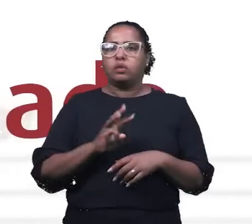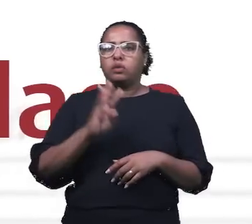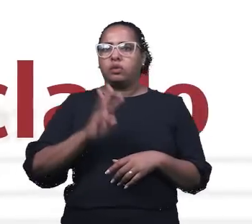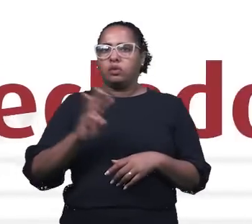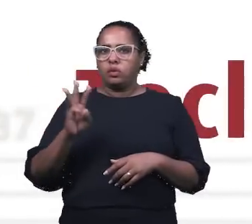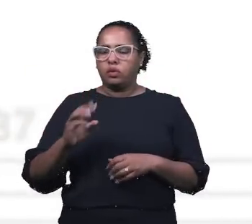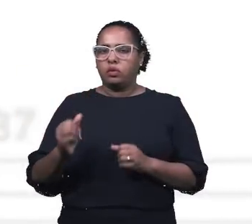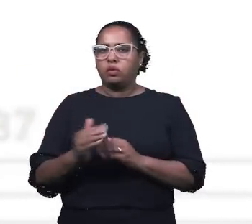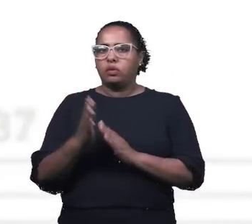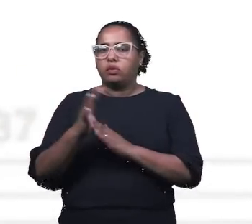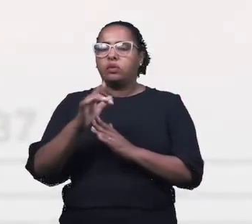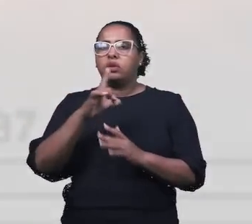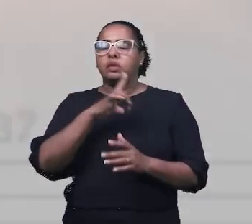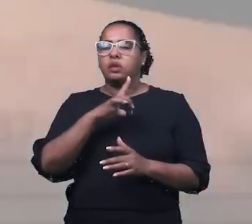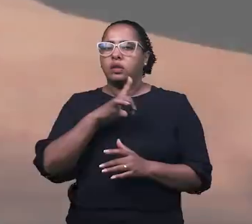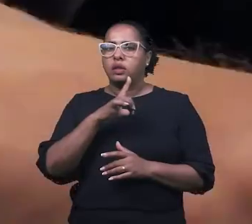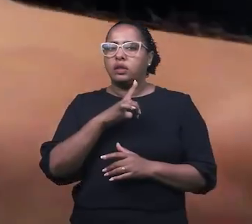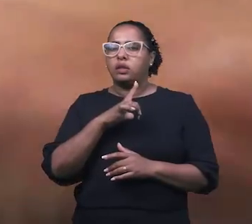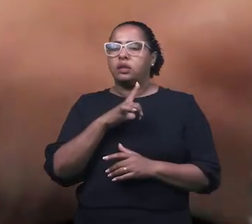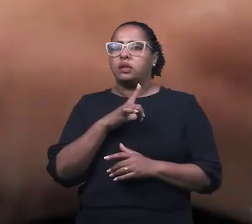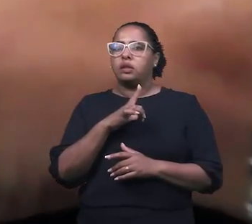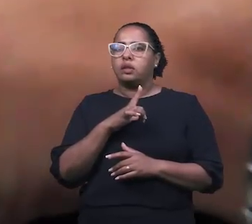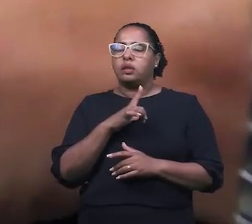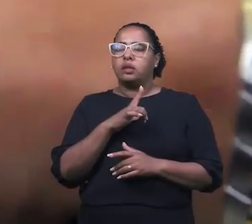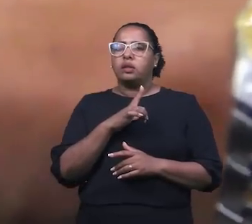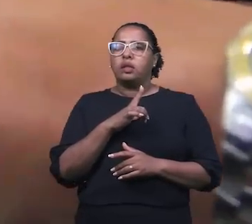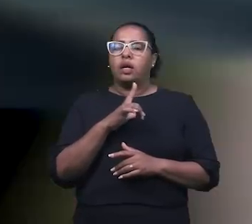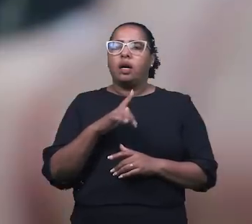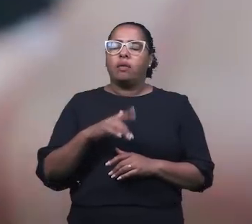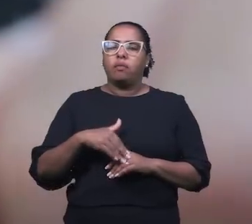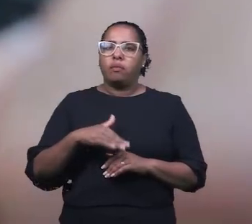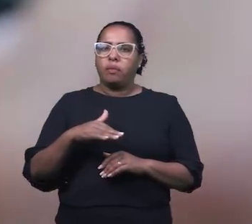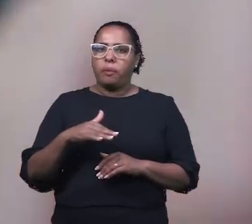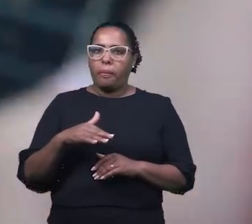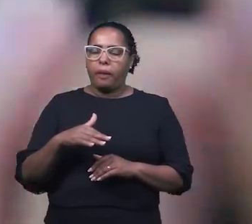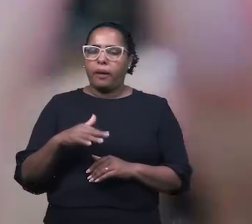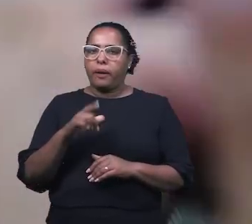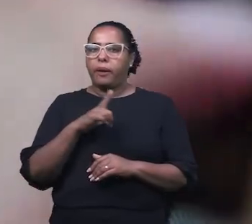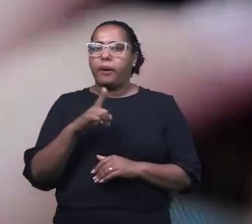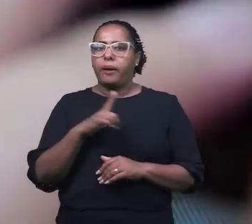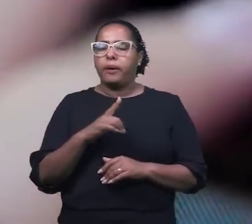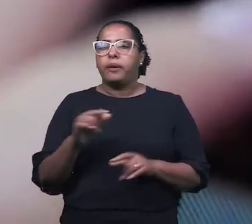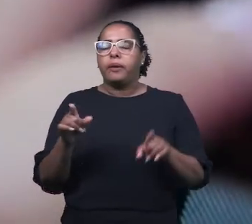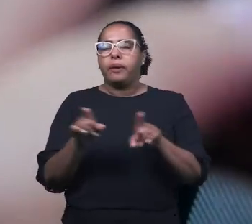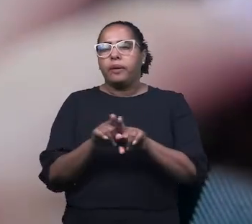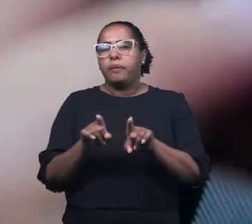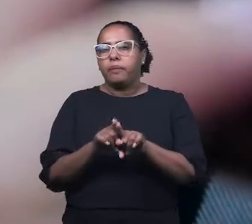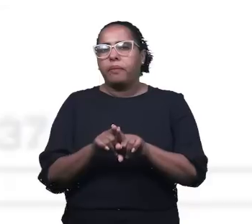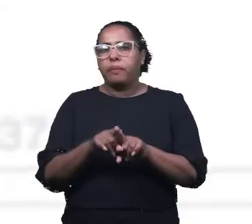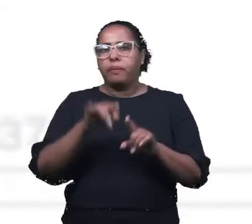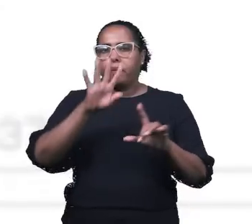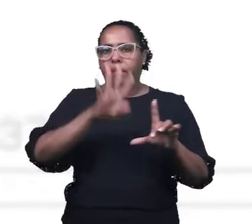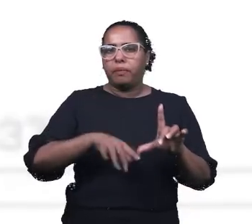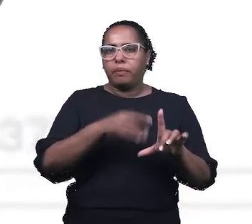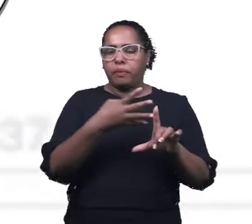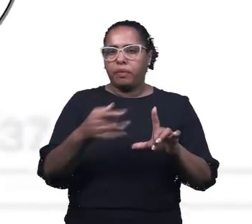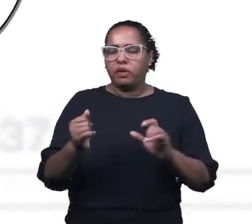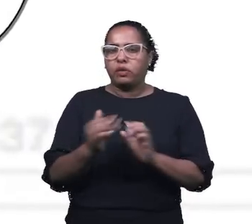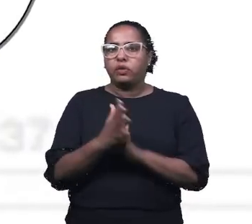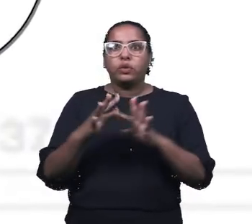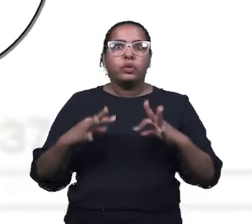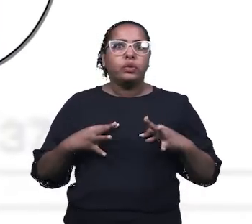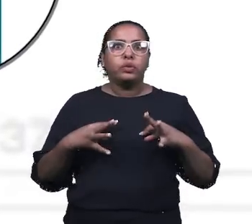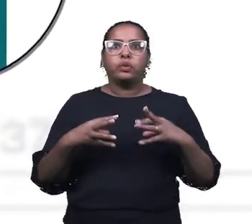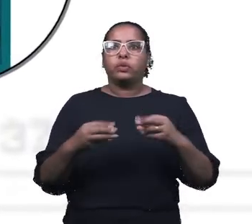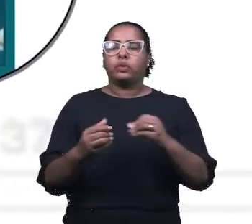Louvor, Louvor ICM, nós temos lá, além das apostilas, como eu falei, temos também partituras dos